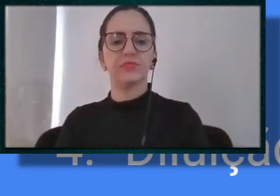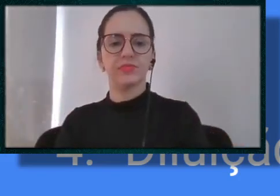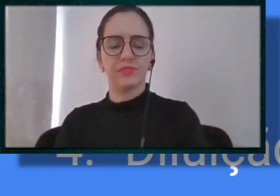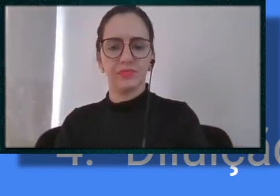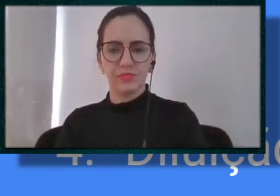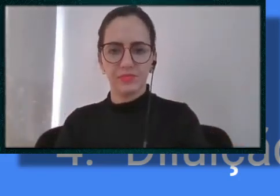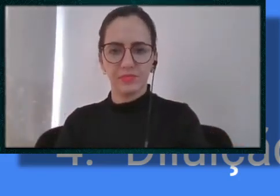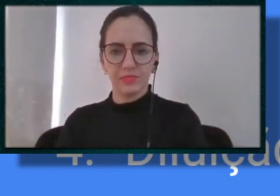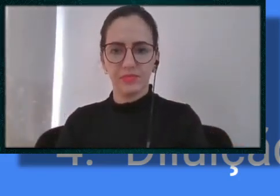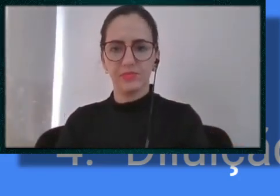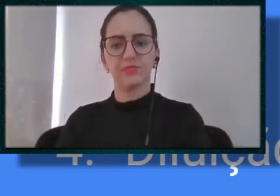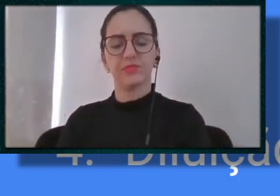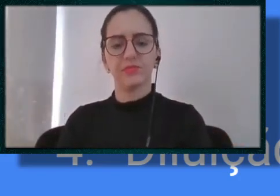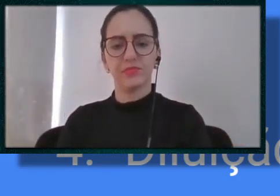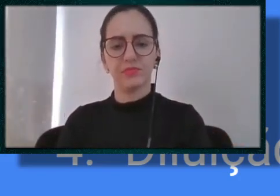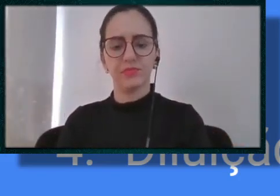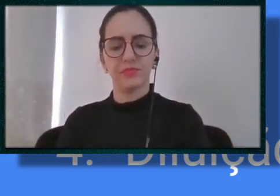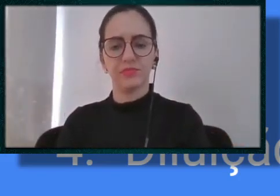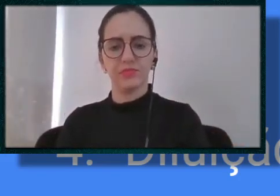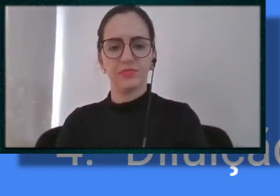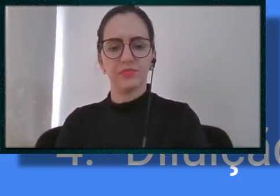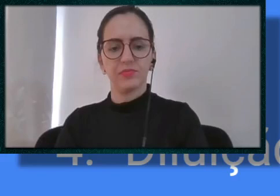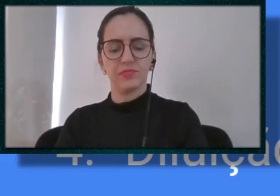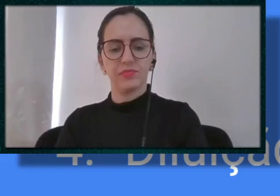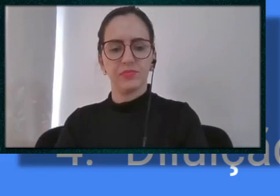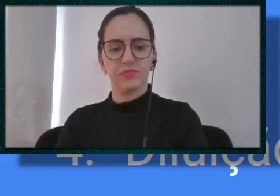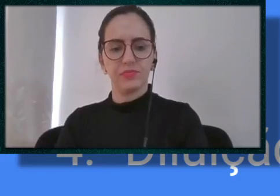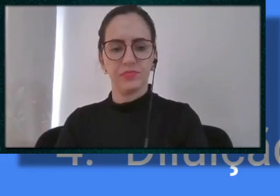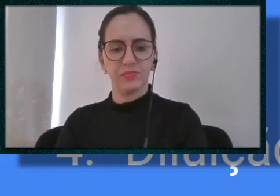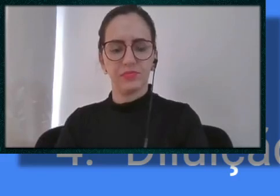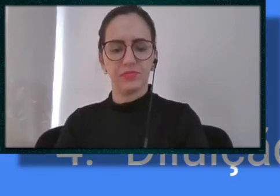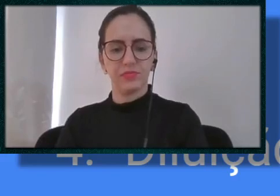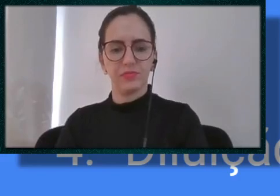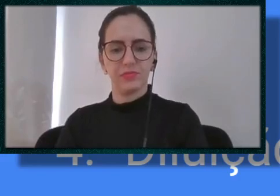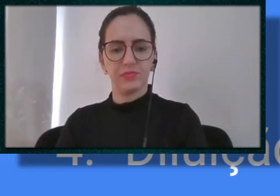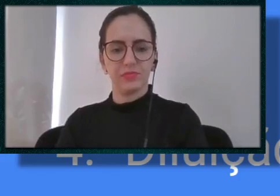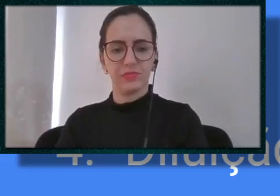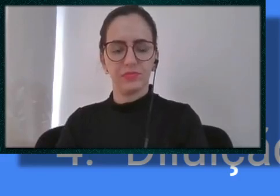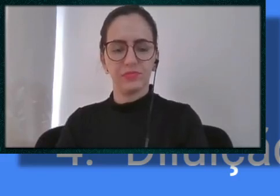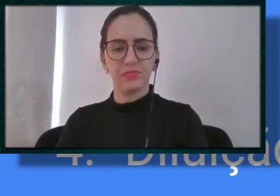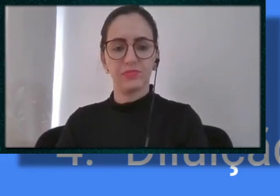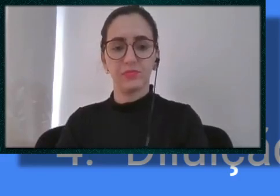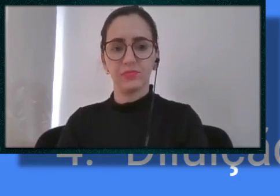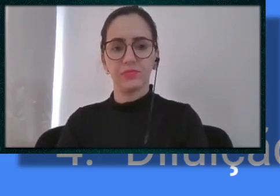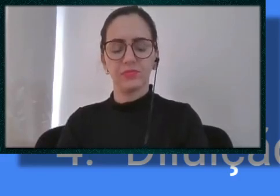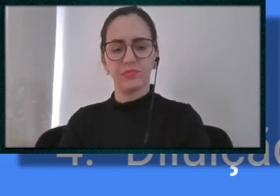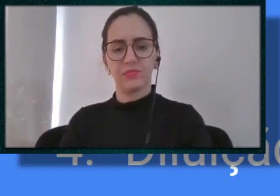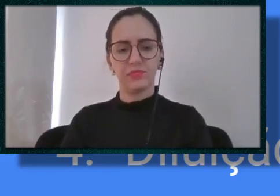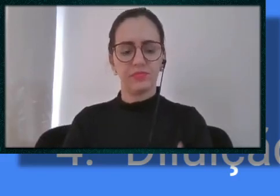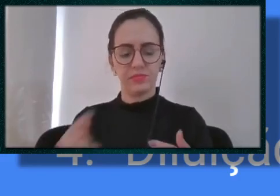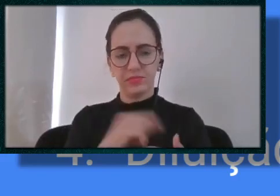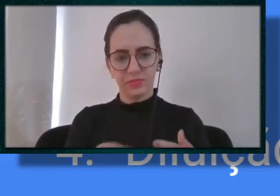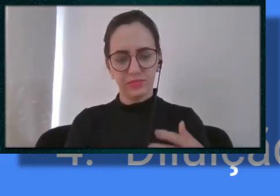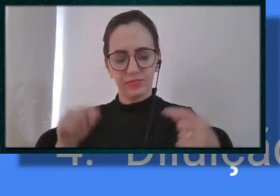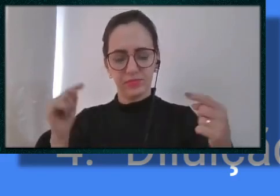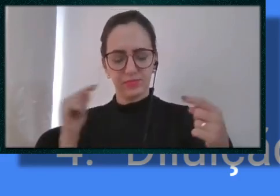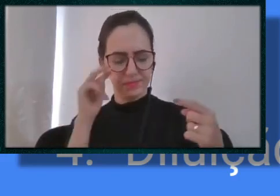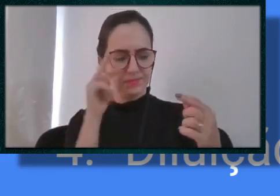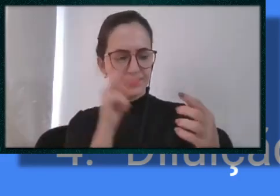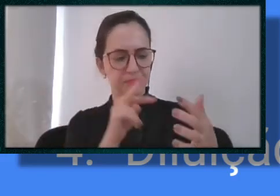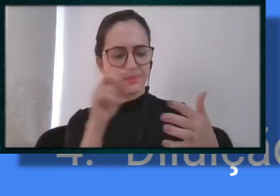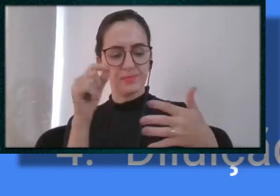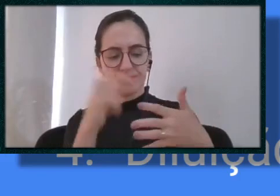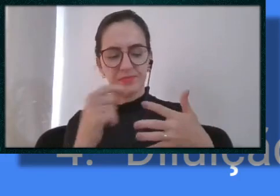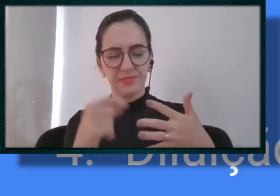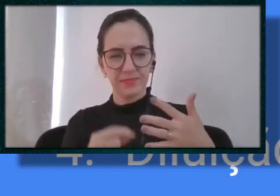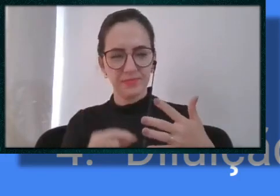menos isso. E aí, o que acontece é que esse 1 para 1 vai ser sempre referência. Se eu preciso de 1